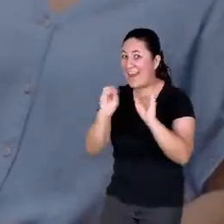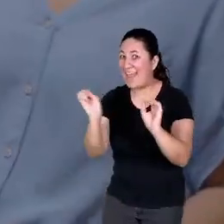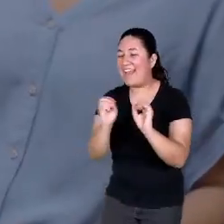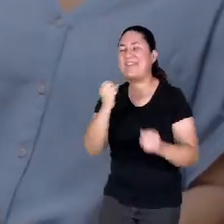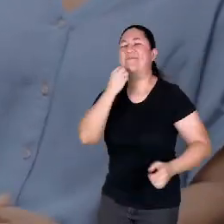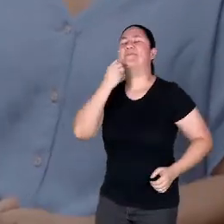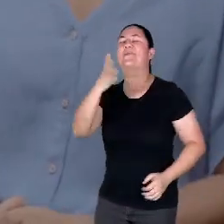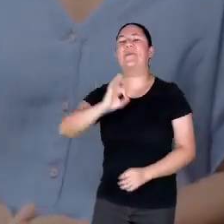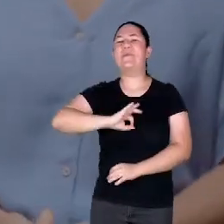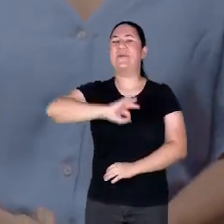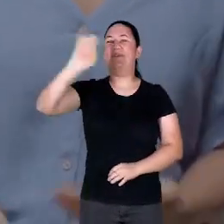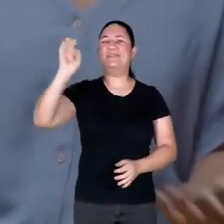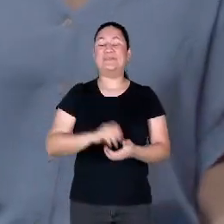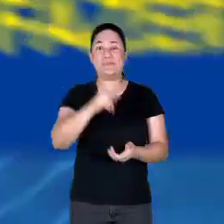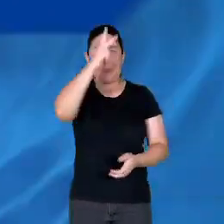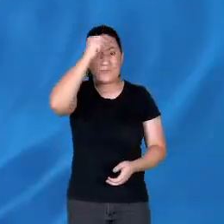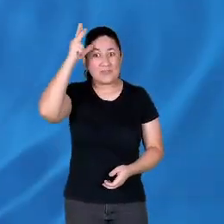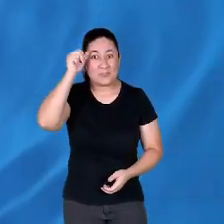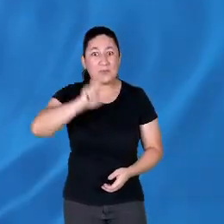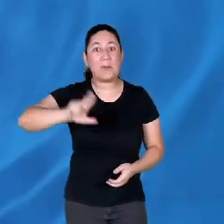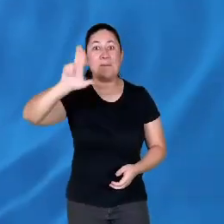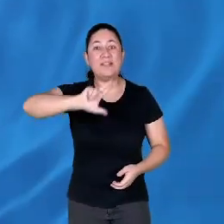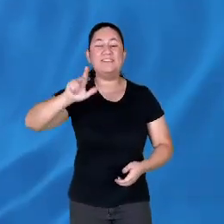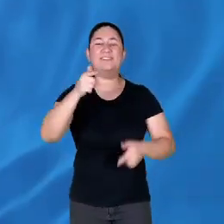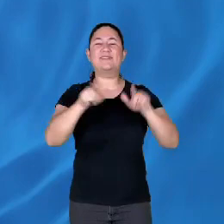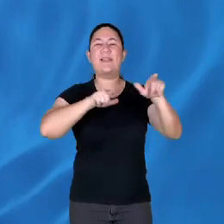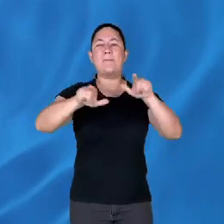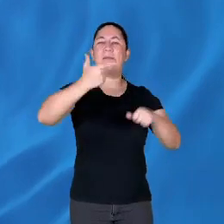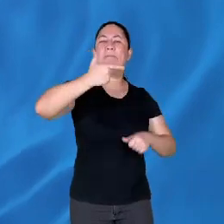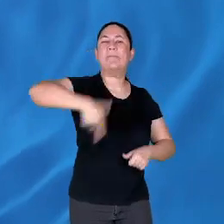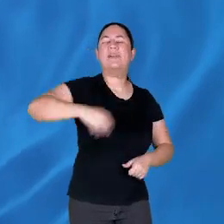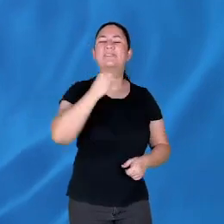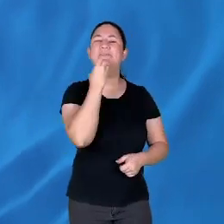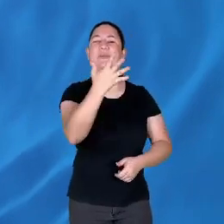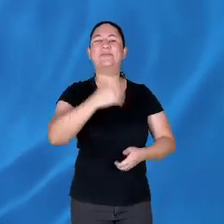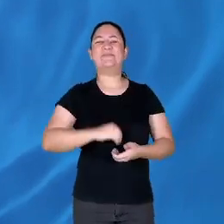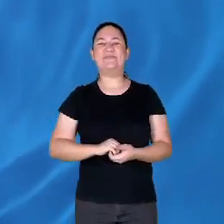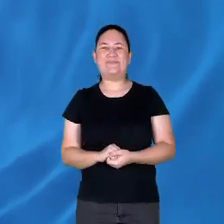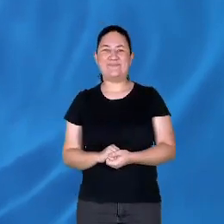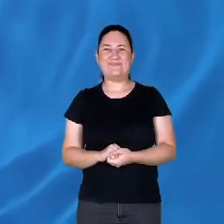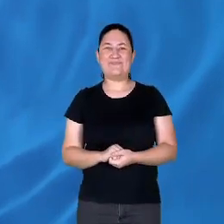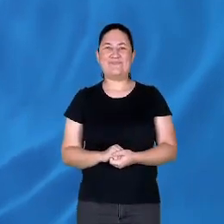É bom demais. Prefeitura de Uberlândia, fazer mais, fazer bem.